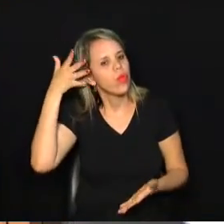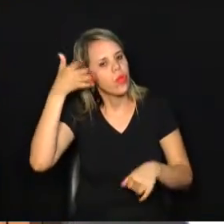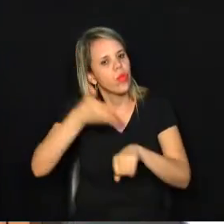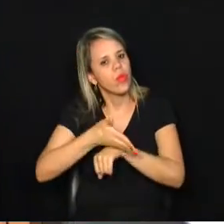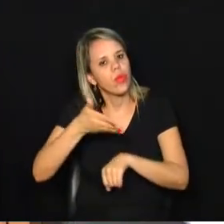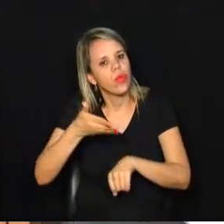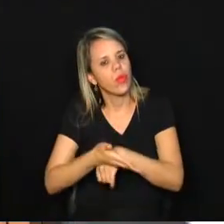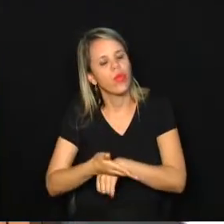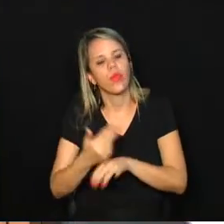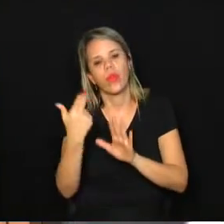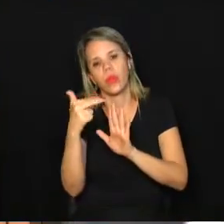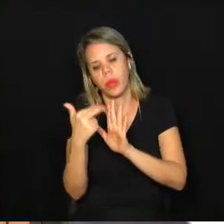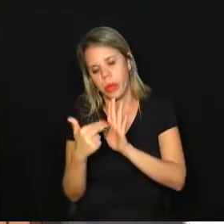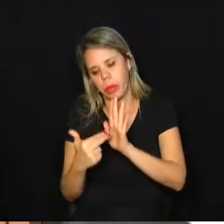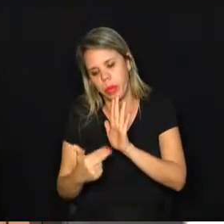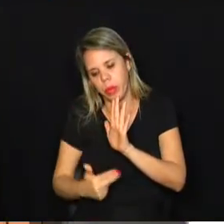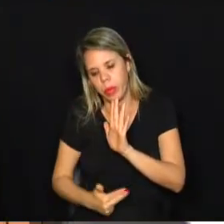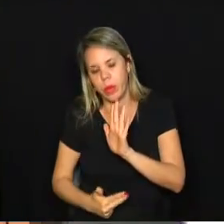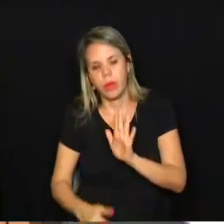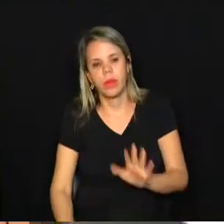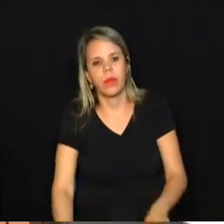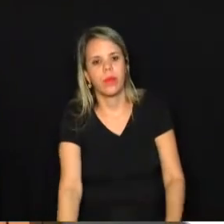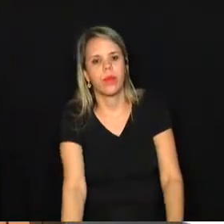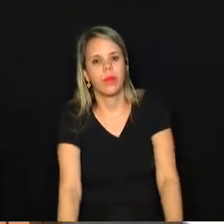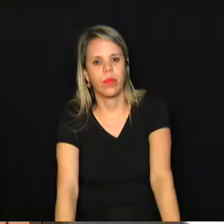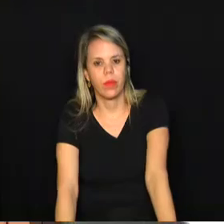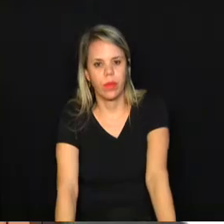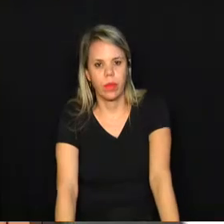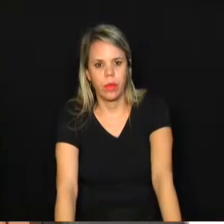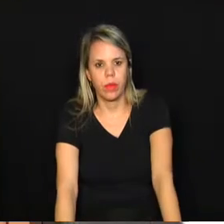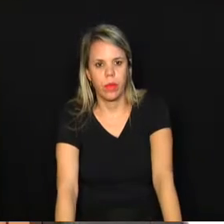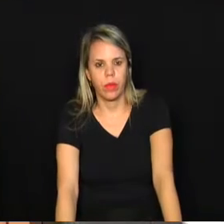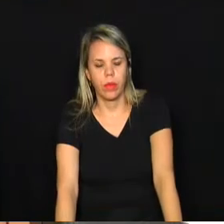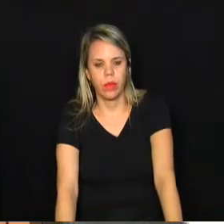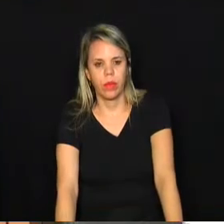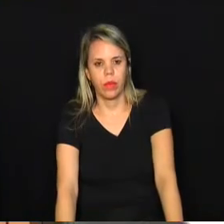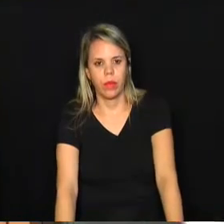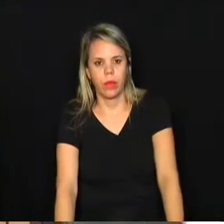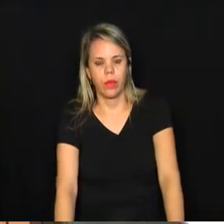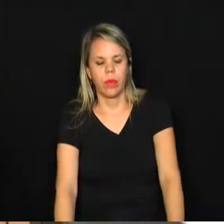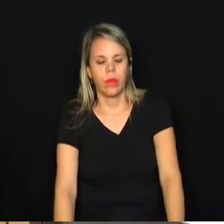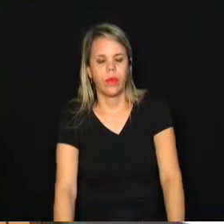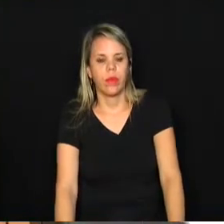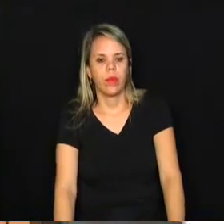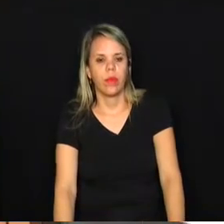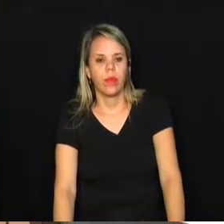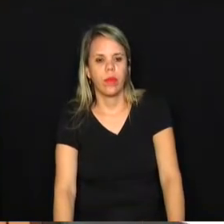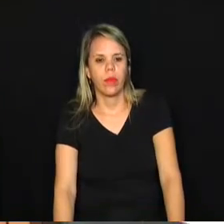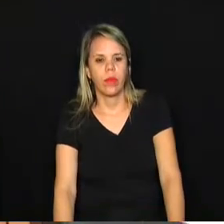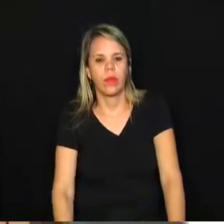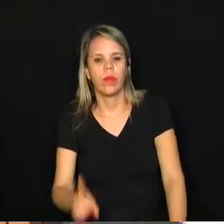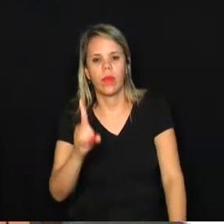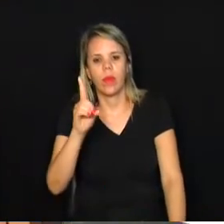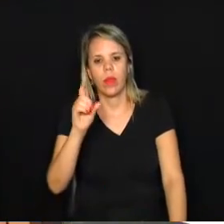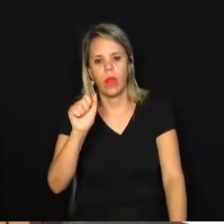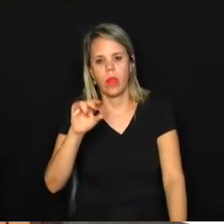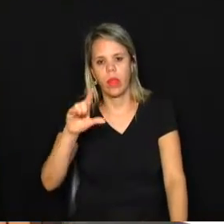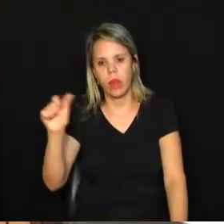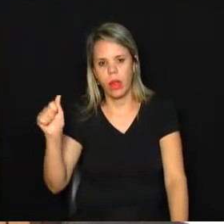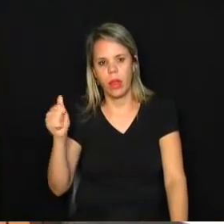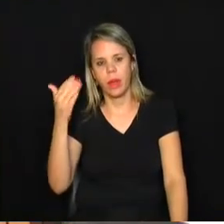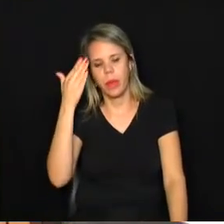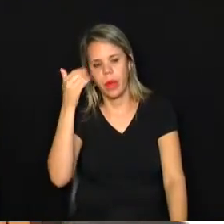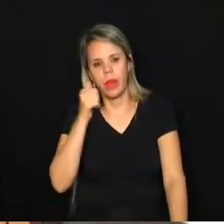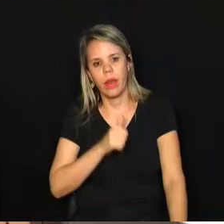doutor Sérgio Bisonho, doutor Peter Panuto, doutor Aurílio Sérgio Caiado, doutora Daniela Fonseca, obrigado, viu,